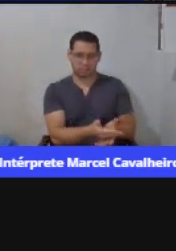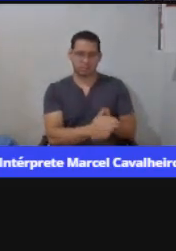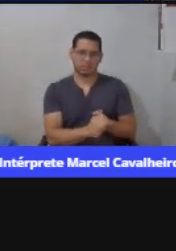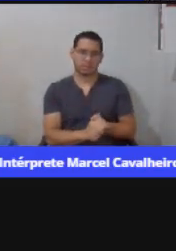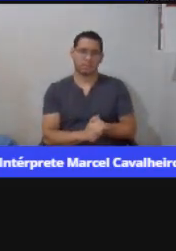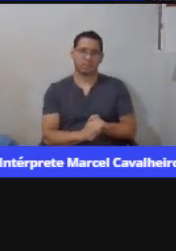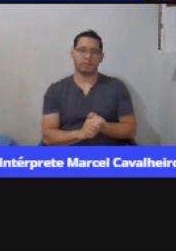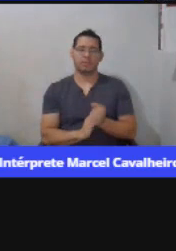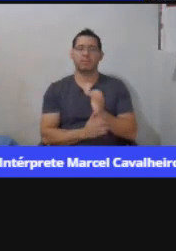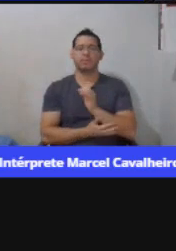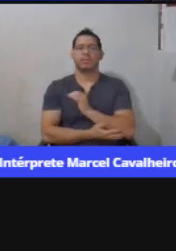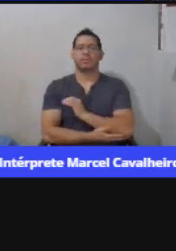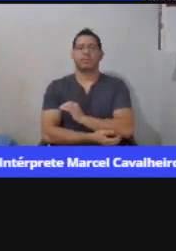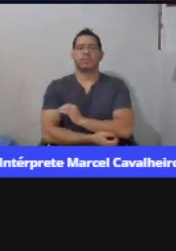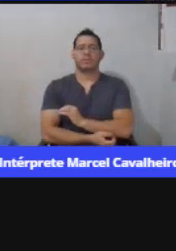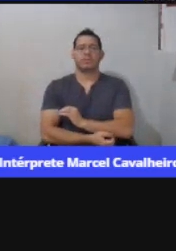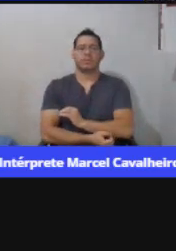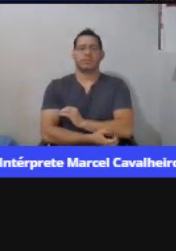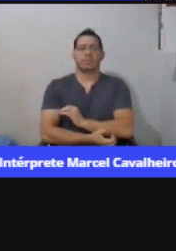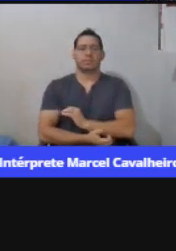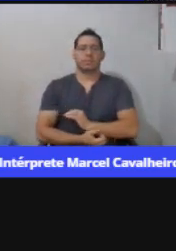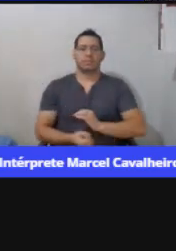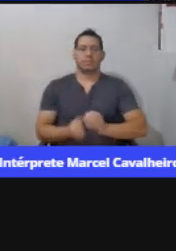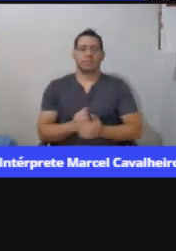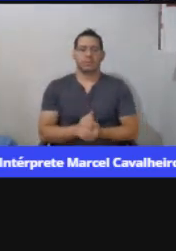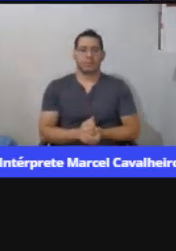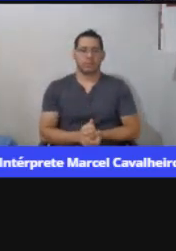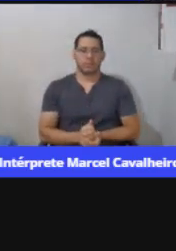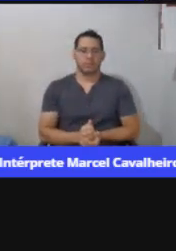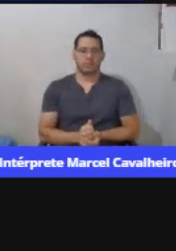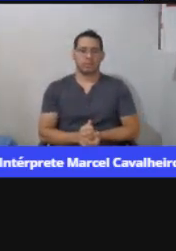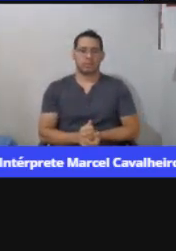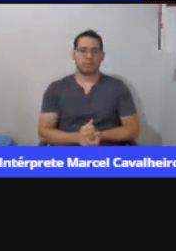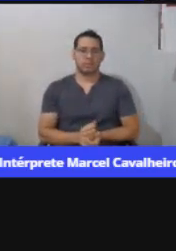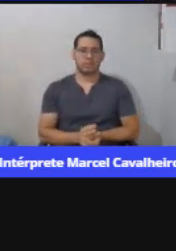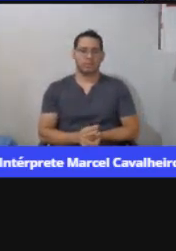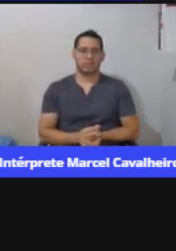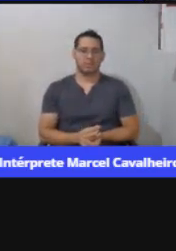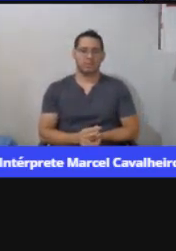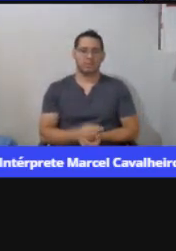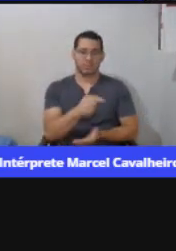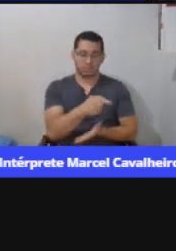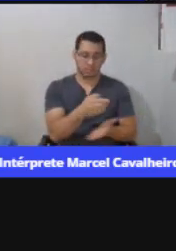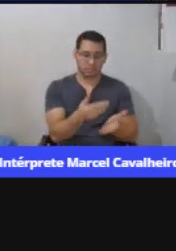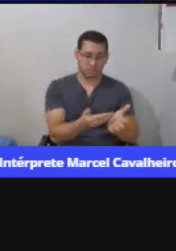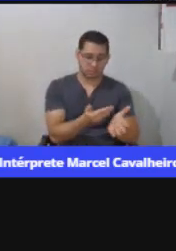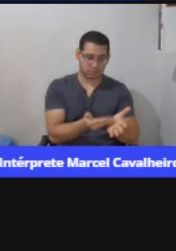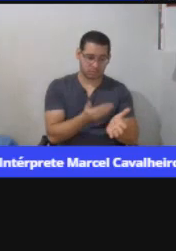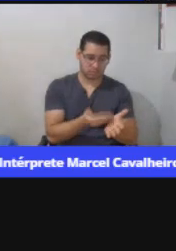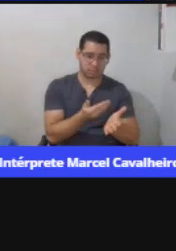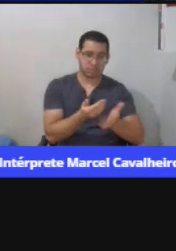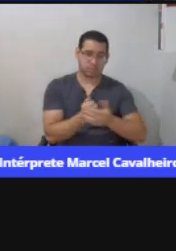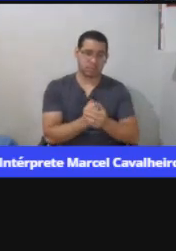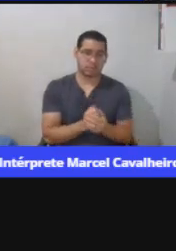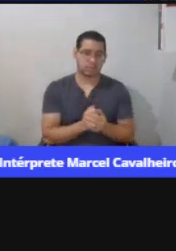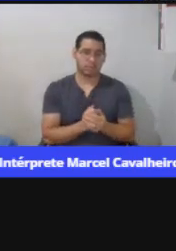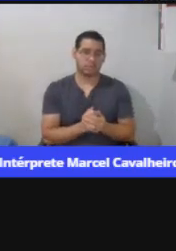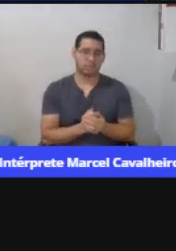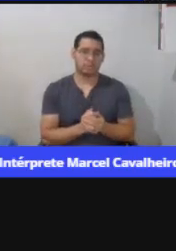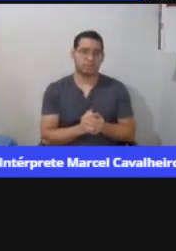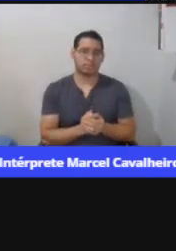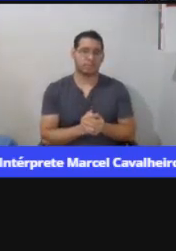estão trazidas nele, né? Aí tem esse documento que é o referencial